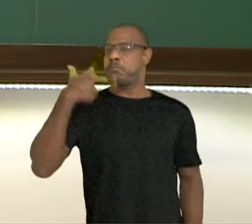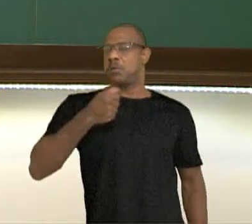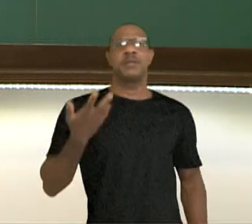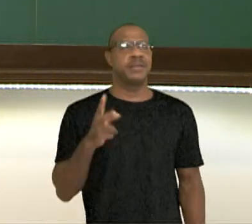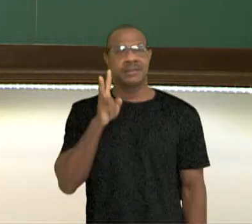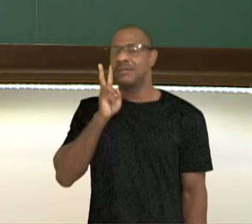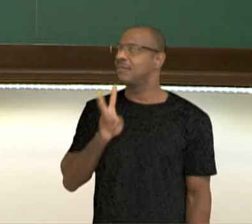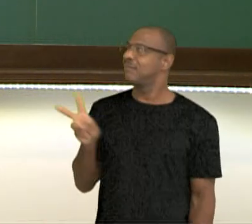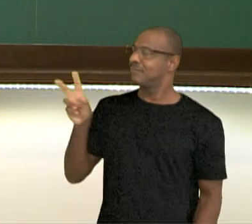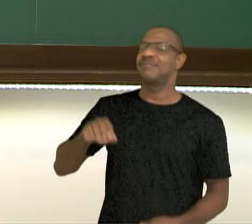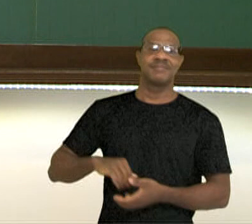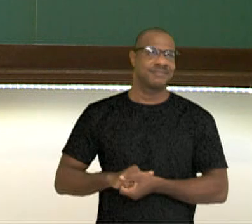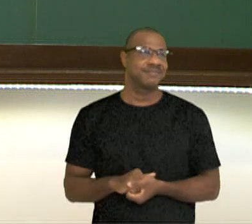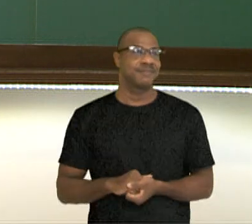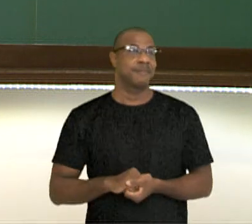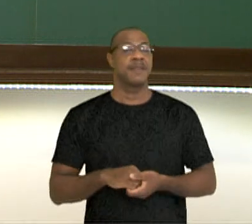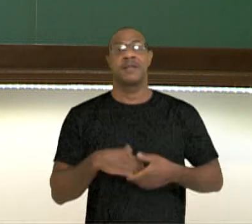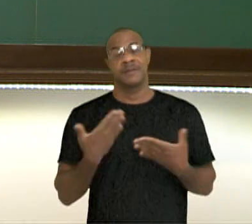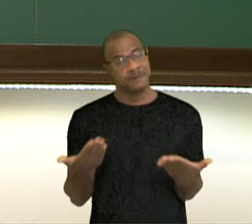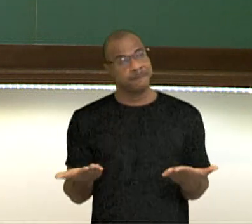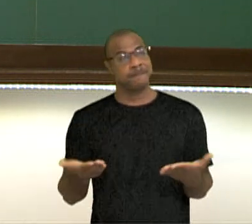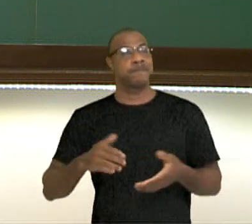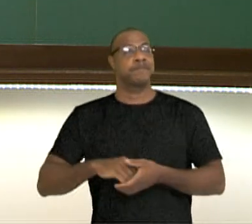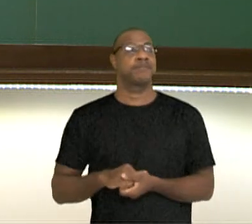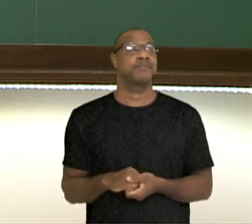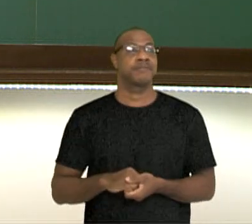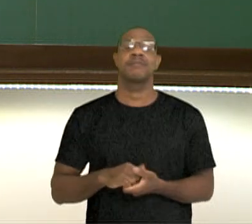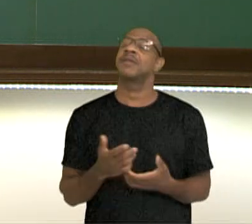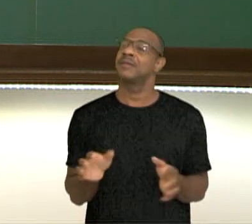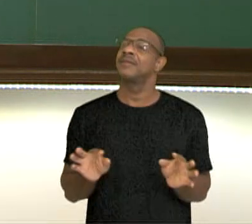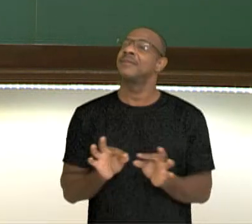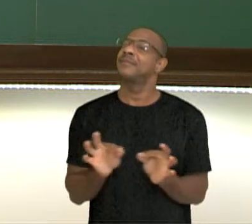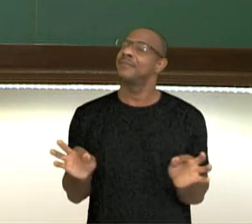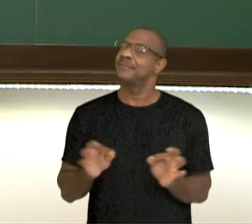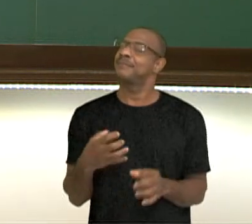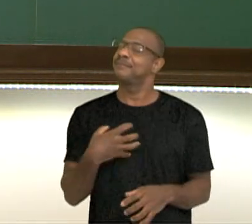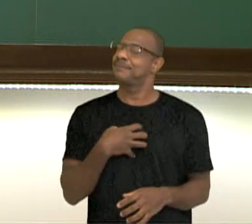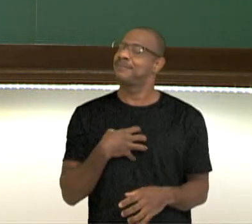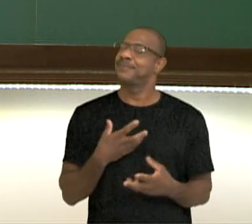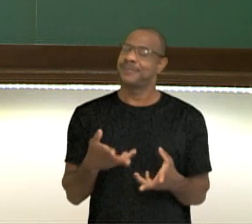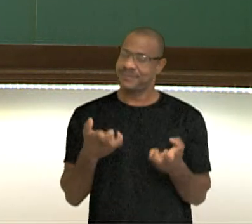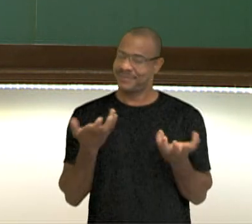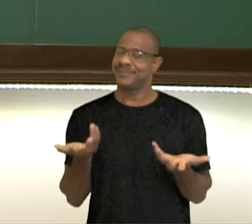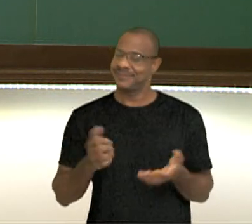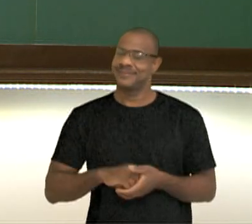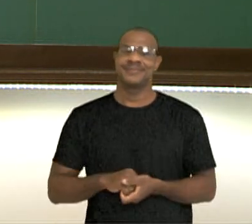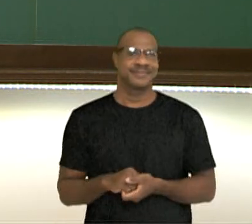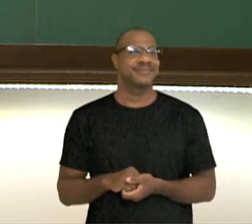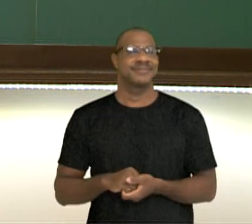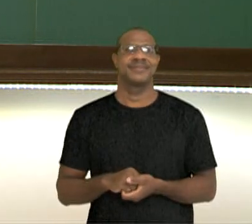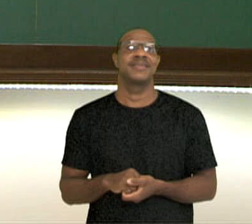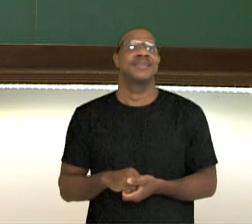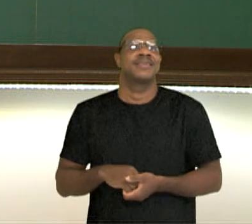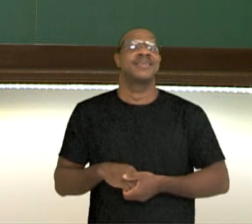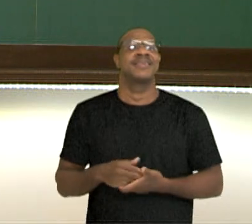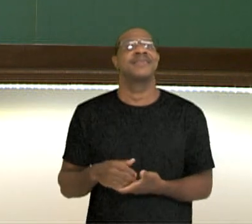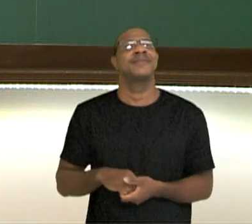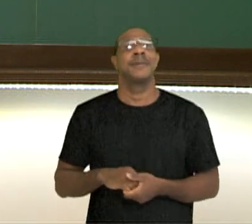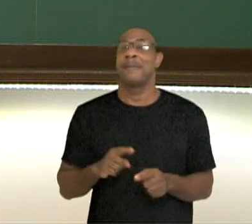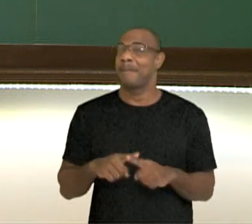Olha o olhar do pessoal naquela época, né, gente? Quanta humildade a gente pode dizer, né? Só que não.